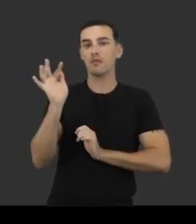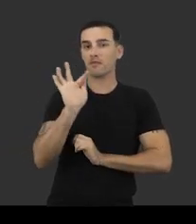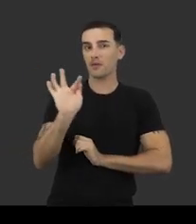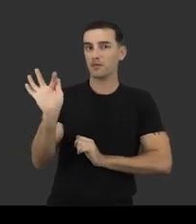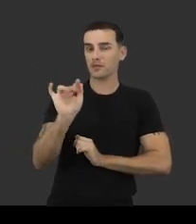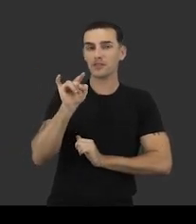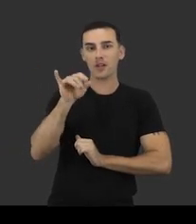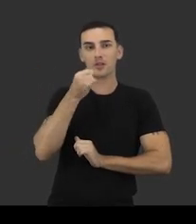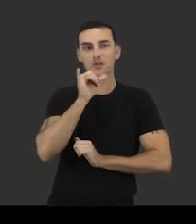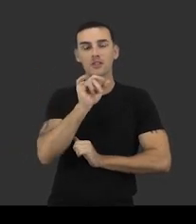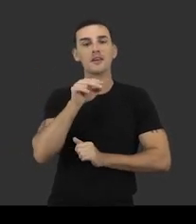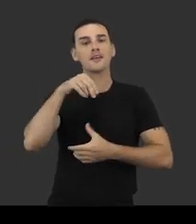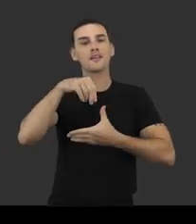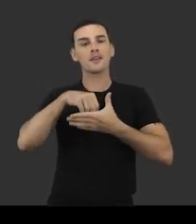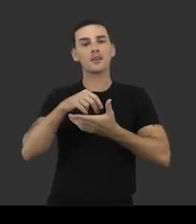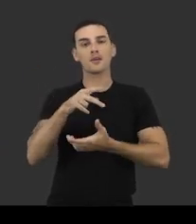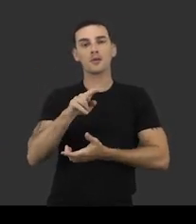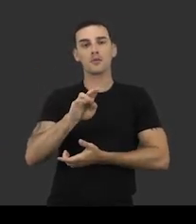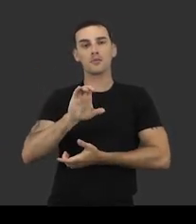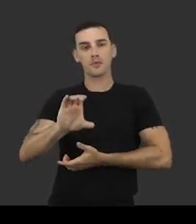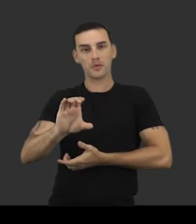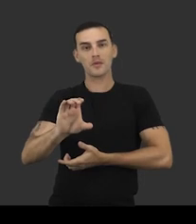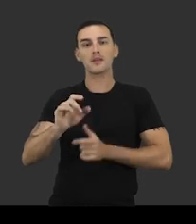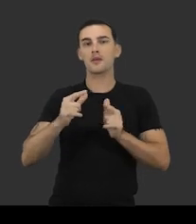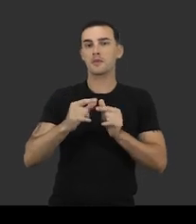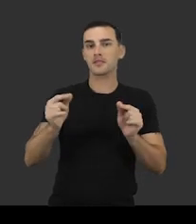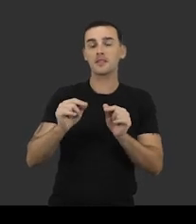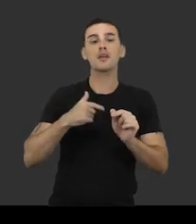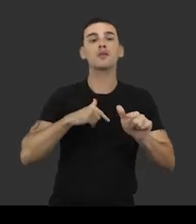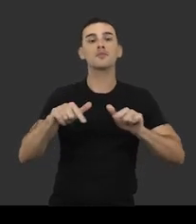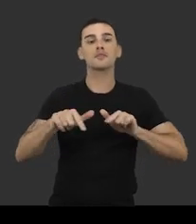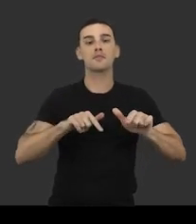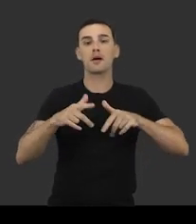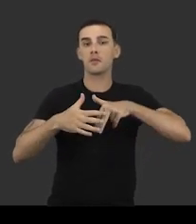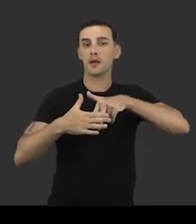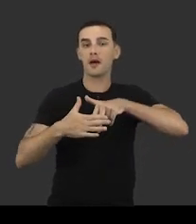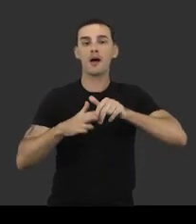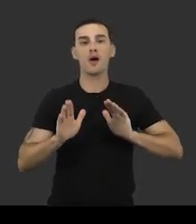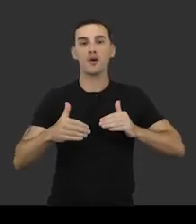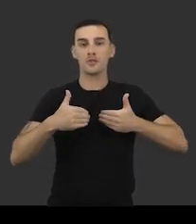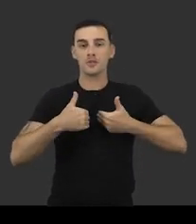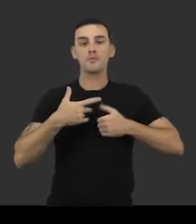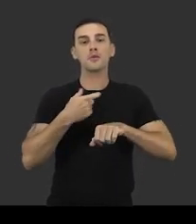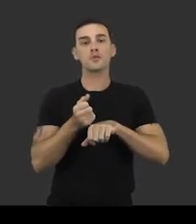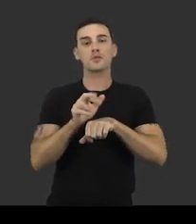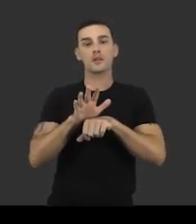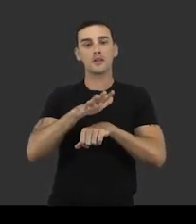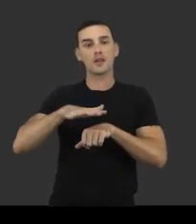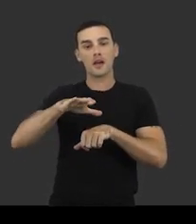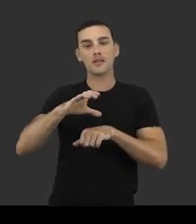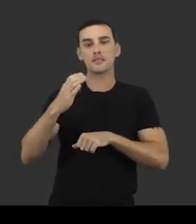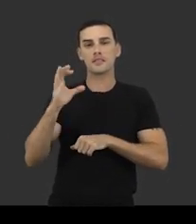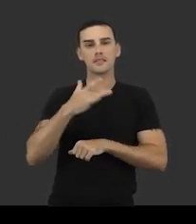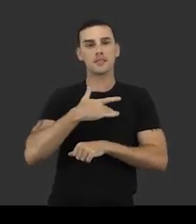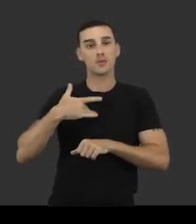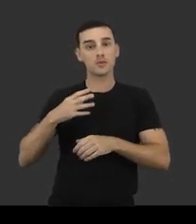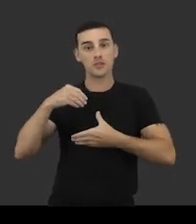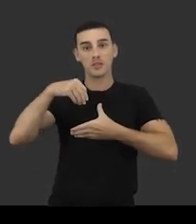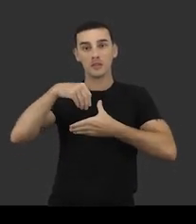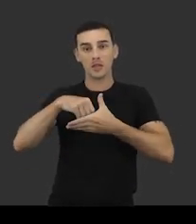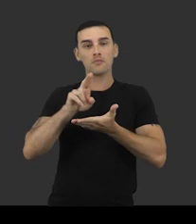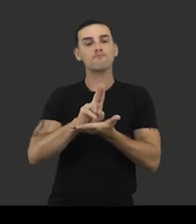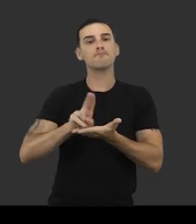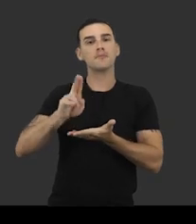na Universidade Católica de Brasília. Trabalho com pacientes com autismo, fiz doutorado em ciências da saúde na Universidade